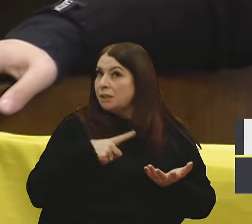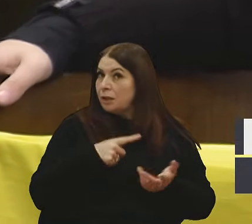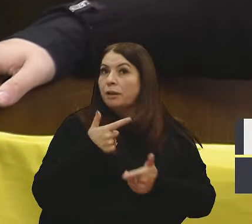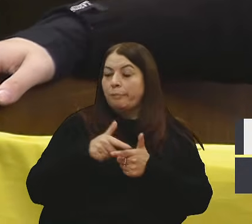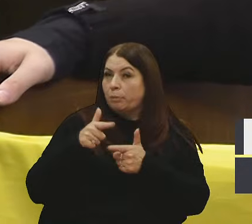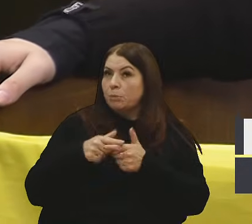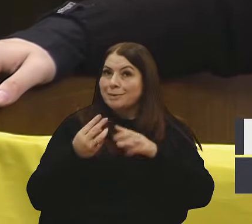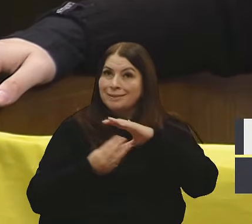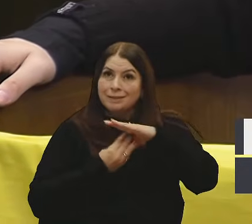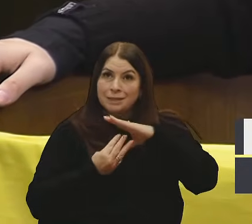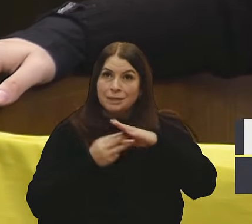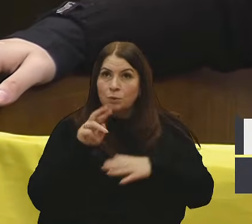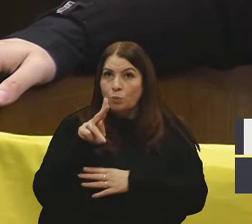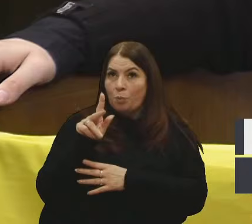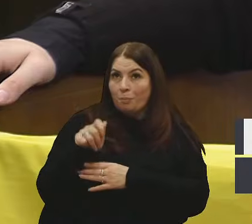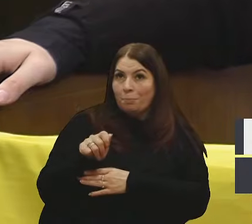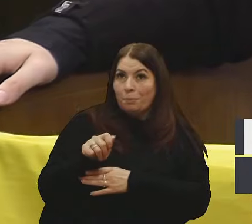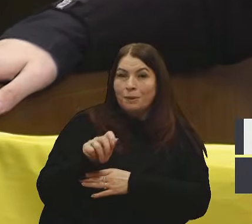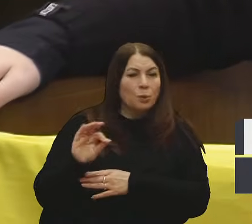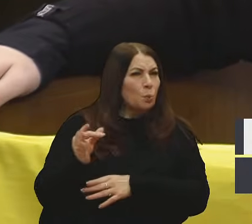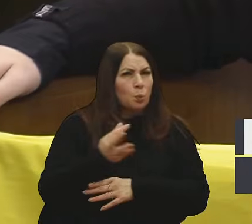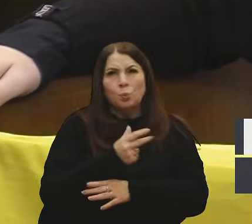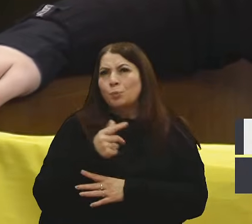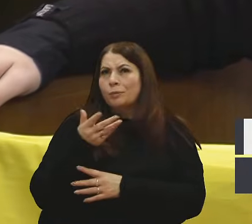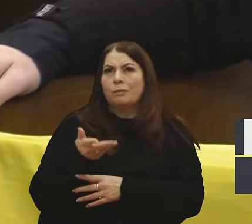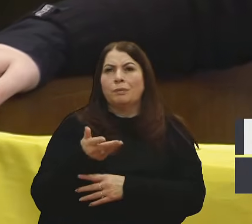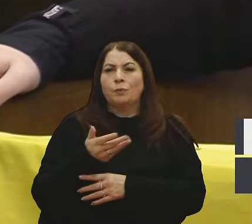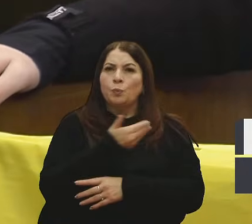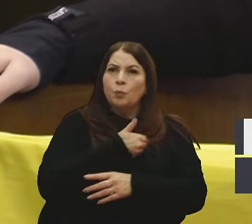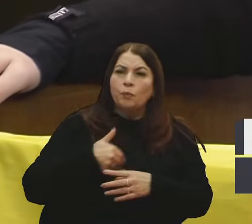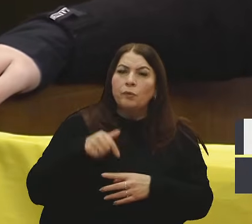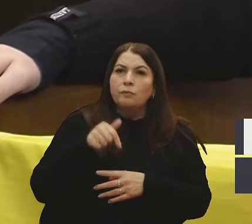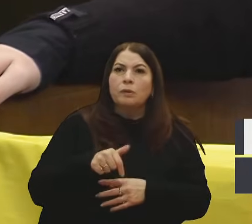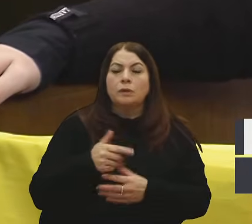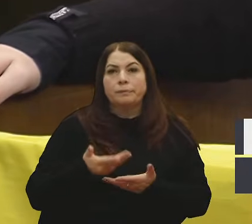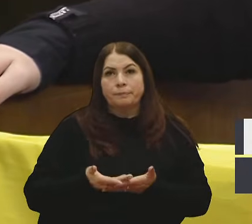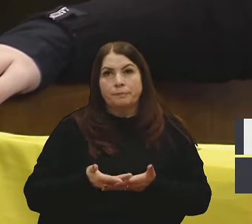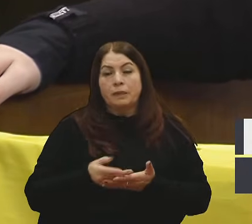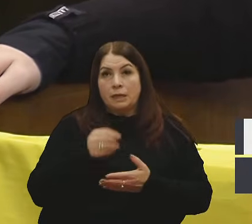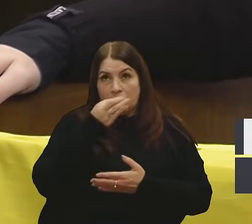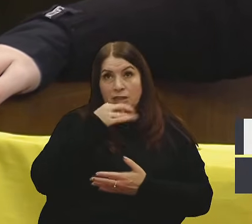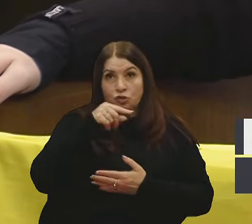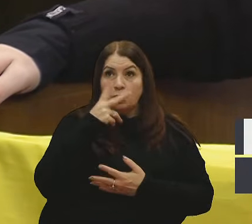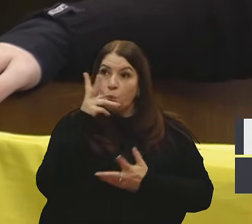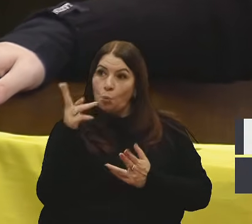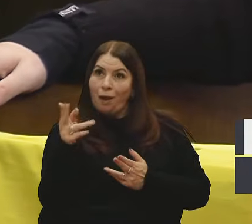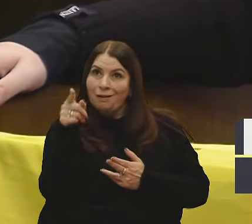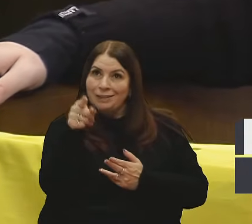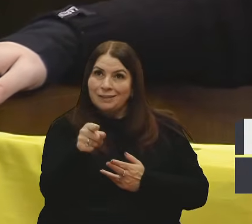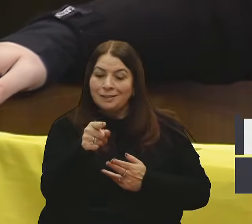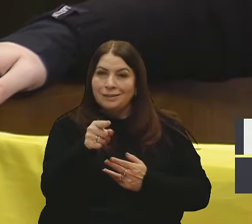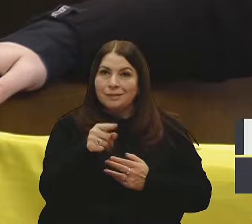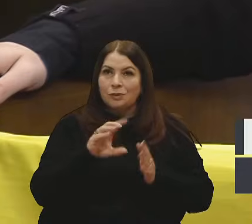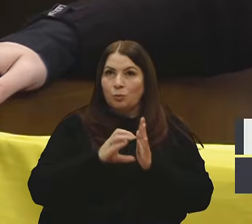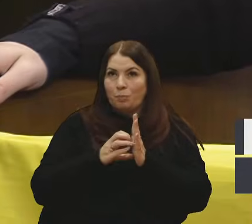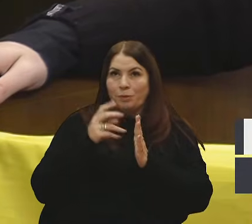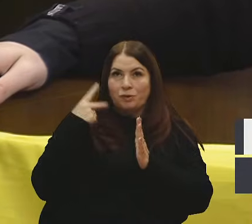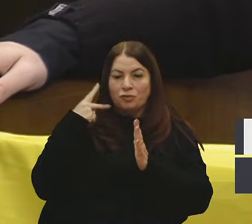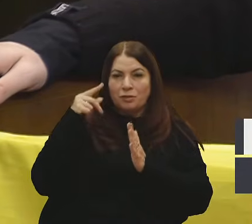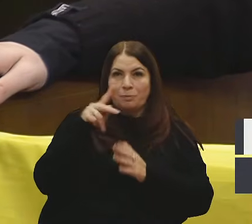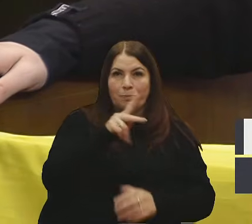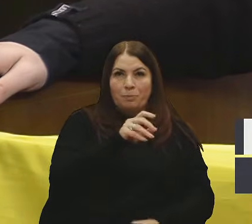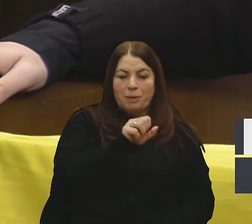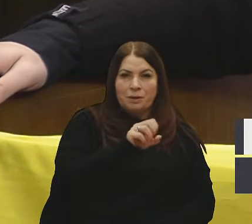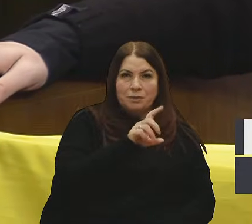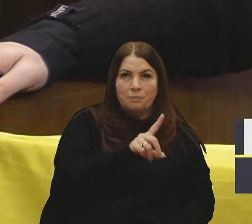das terceirizações da UPA. Então, tudo que o governo, que em Caxias é o mesmo, né, partido que o do Estado, estava no PSDB,